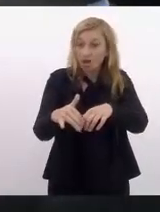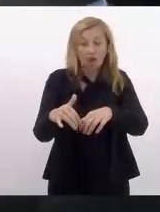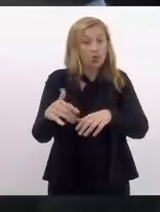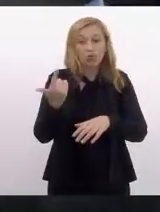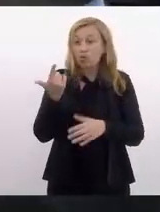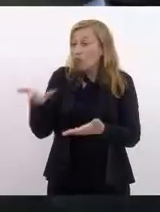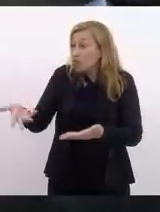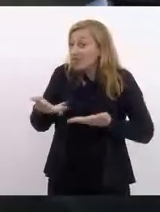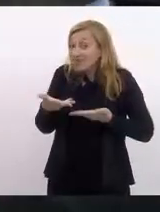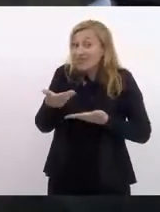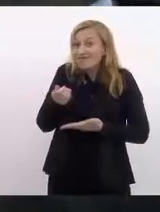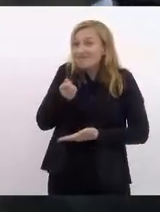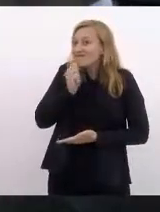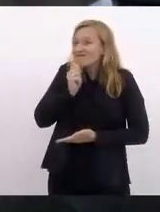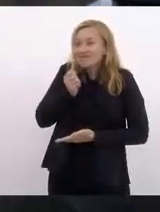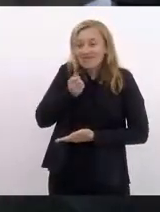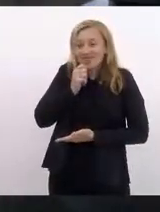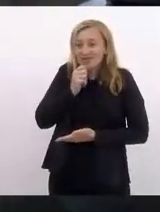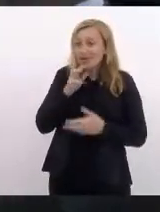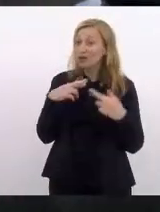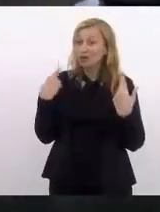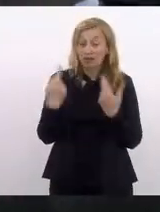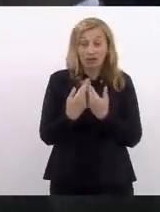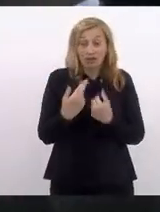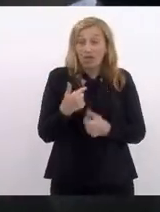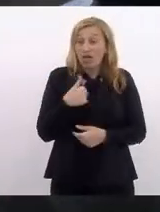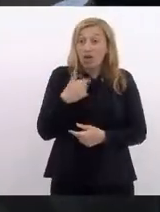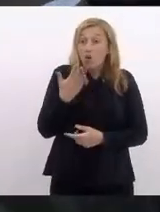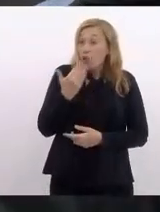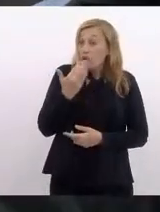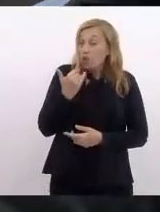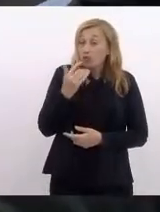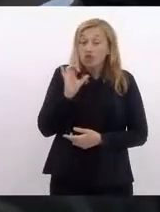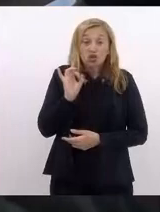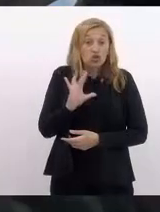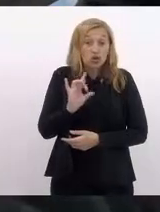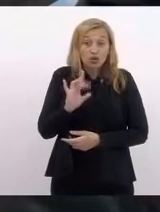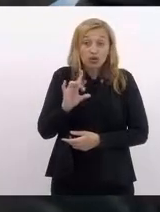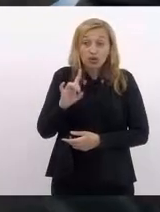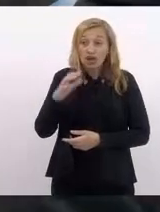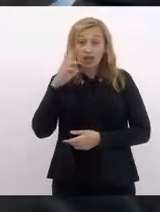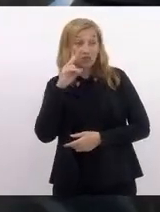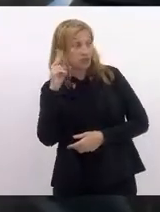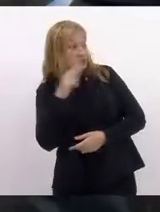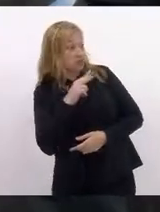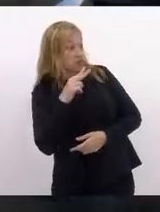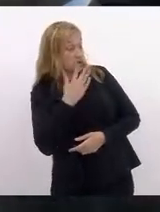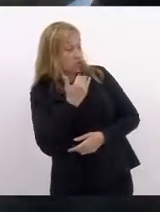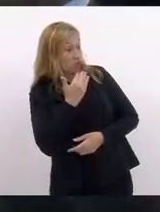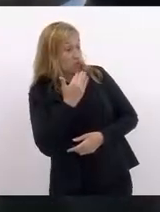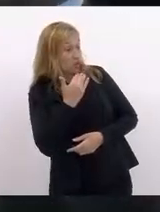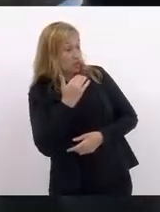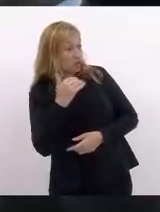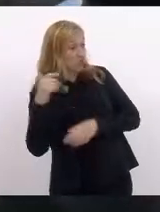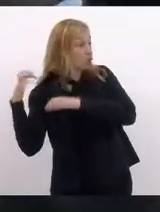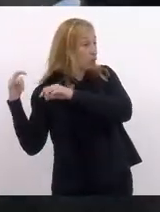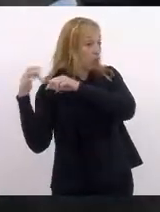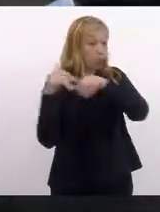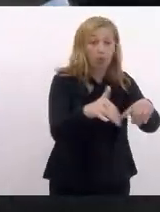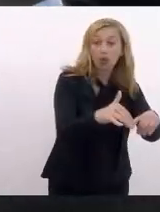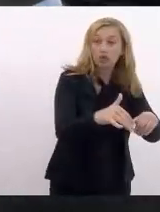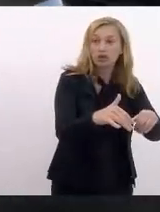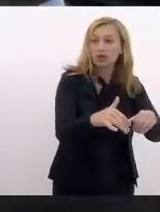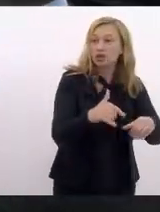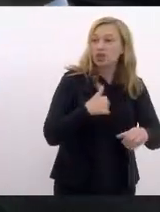convidei ninguém para reunião mas eu nem eu eu almocei sozinho eles me viram no seu na minha mesa então quero dizer assim